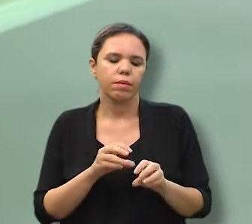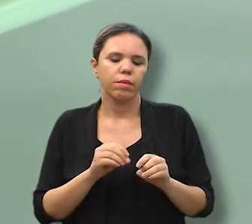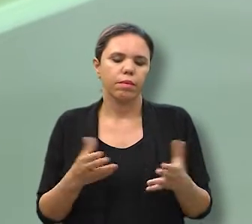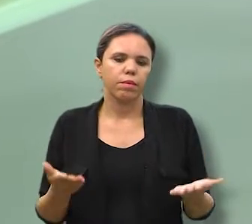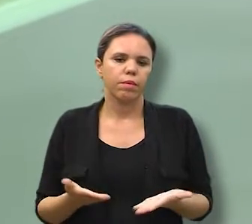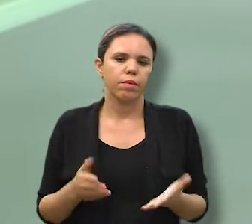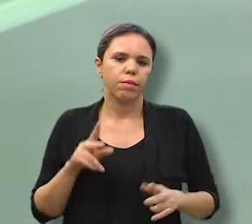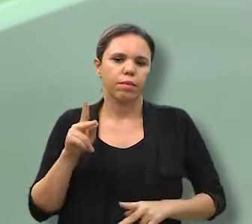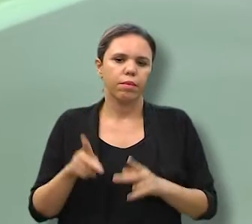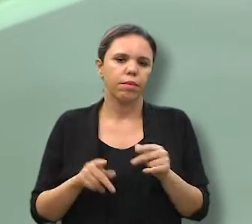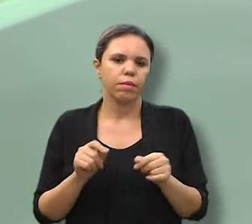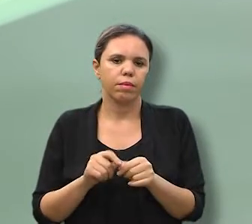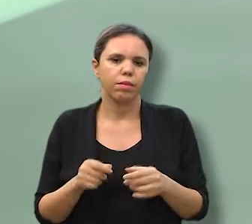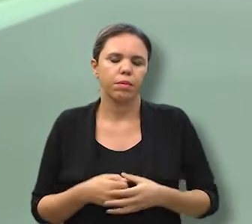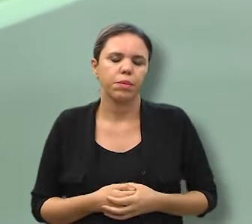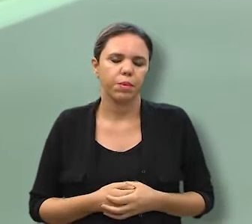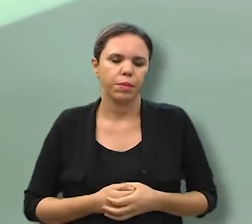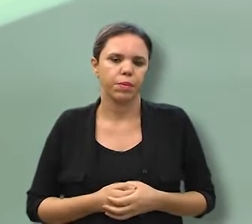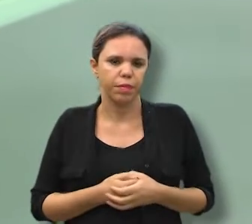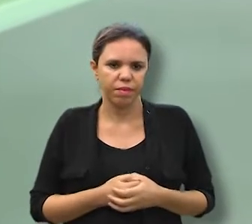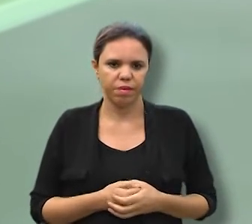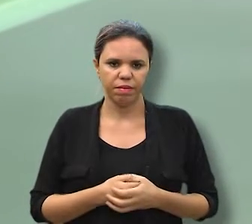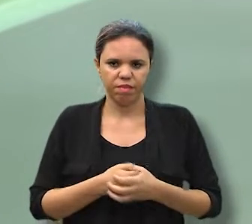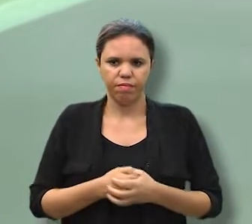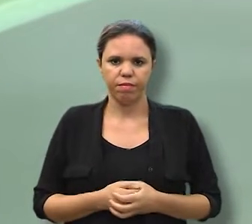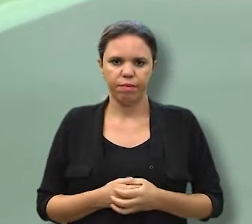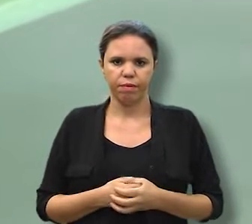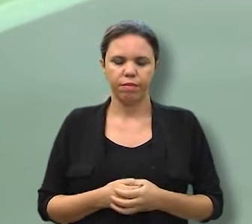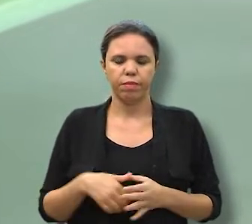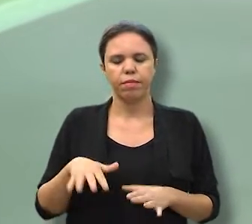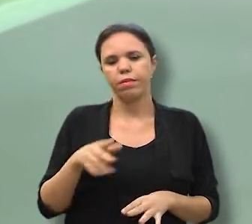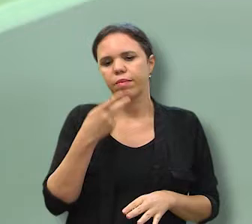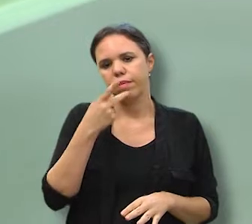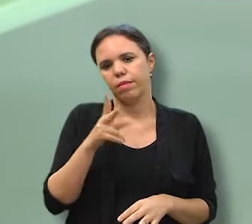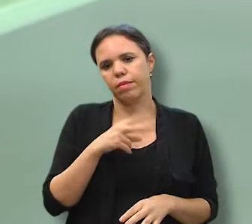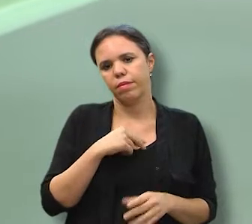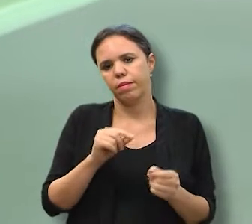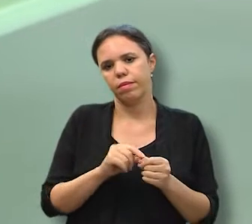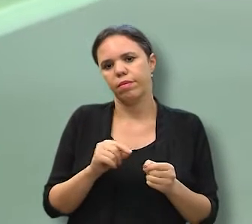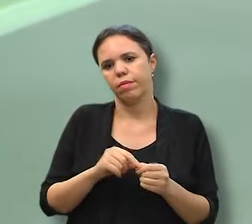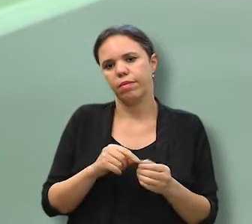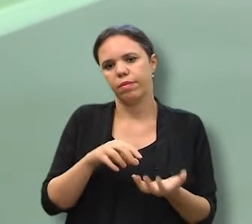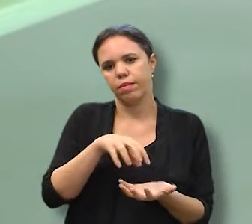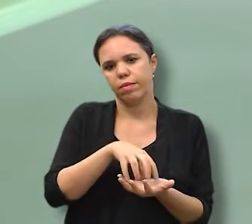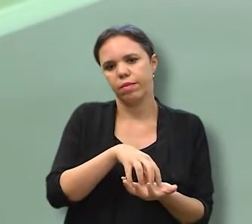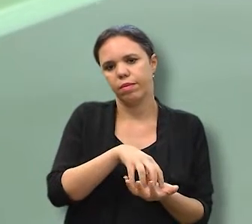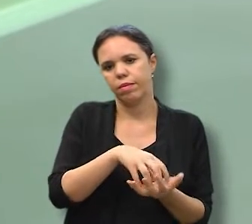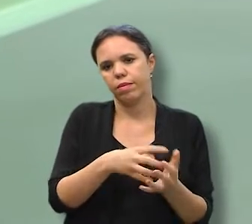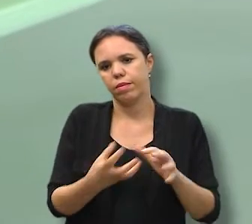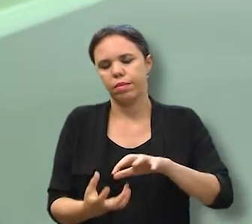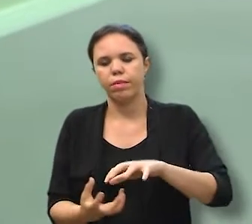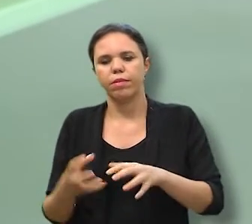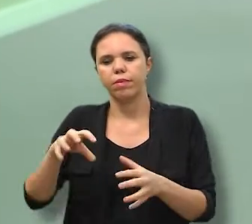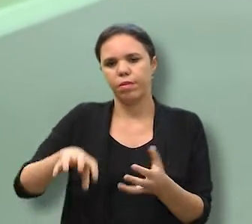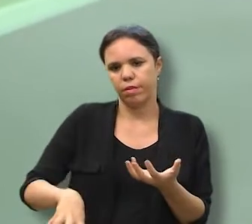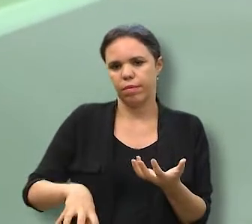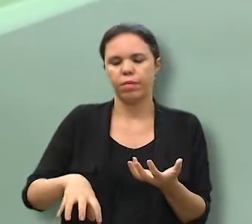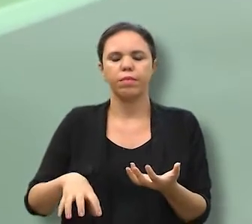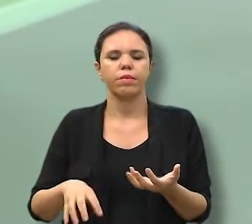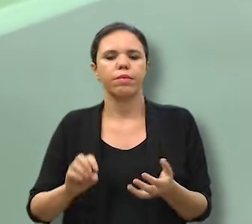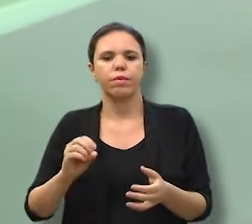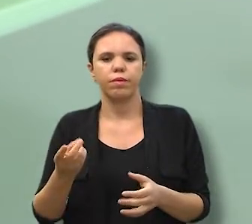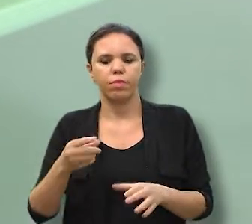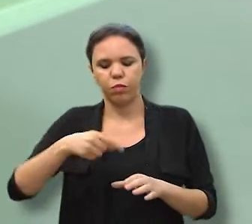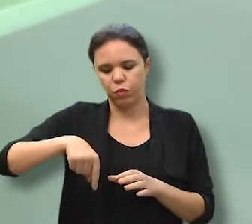aqui o pessoal a fazer. Ah, o pessoal geralmente fala assim: nossa, mas o pudim correto é um pudim com